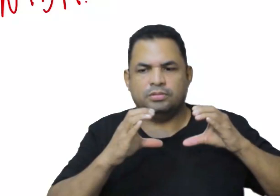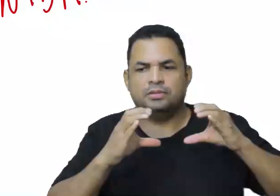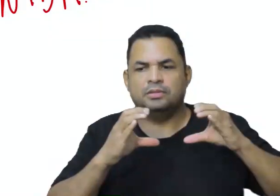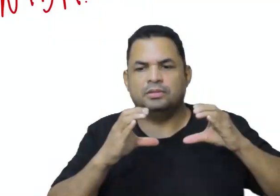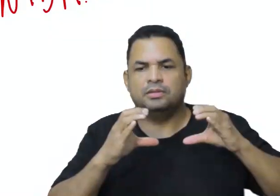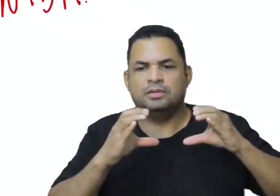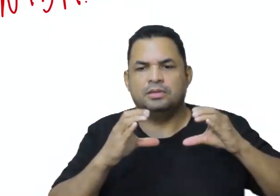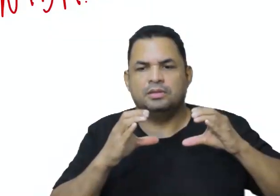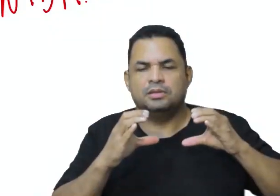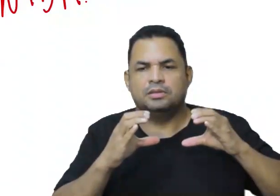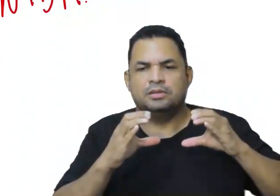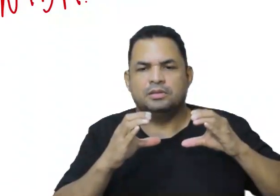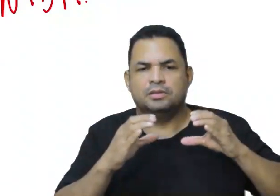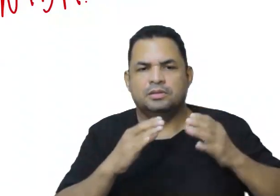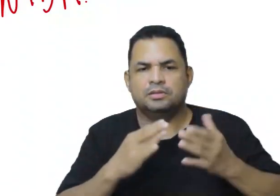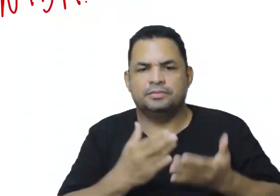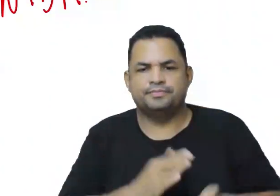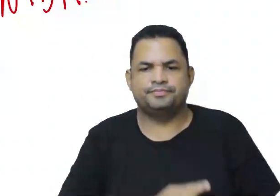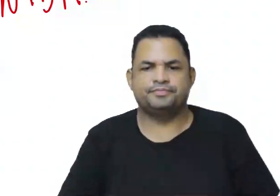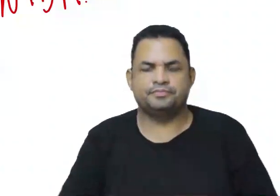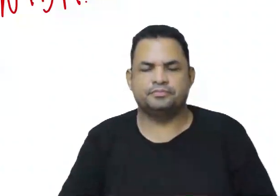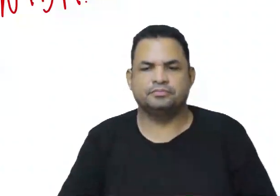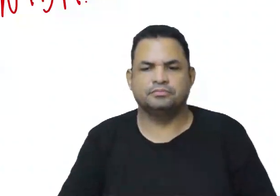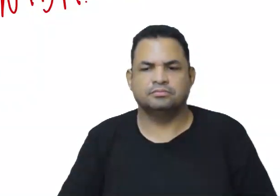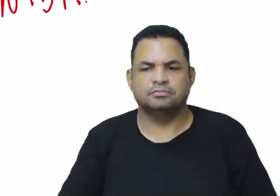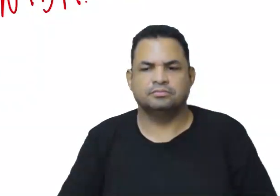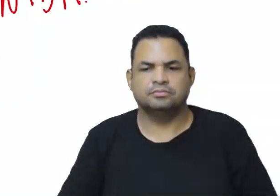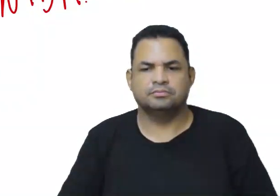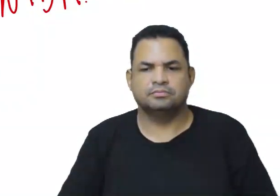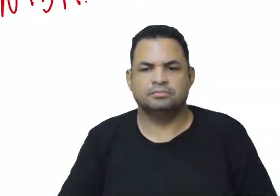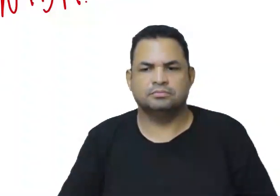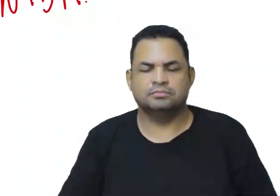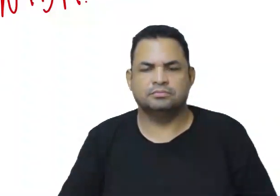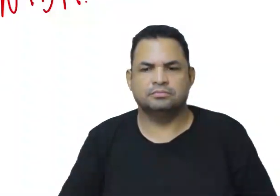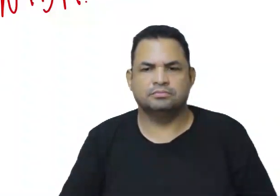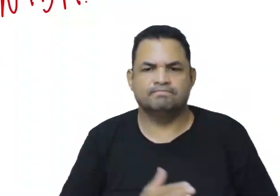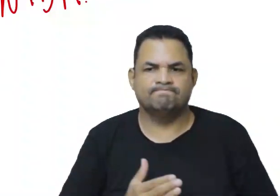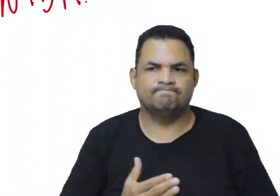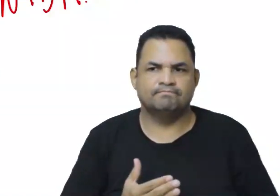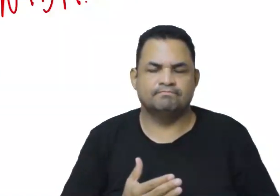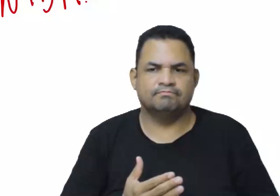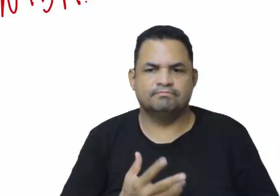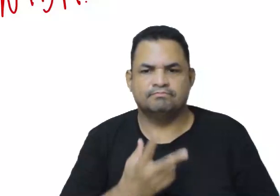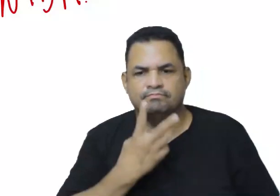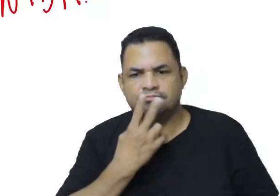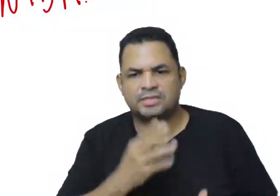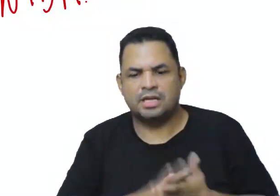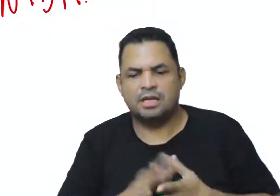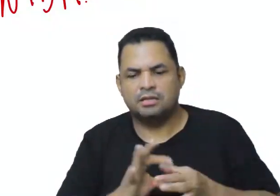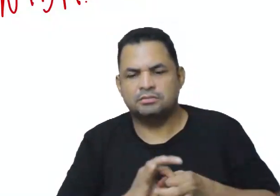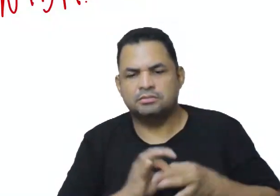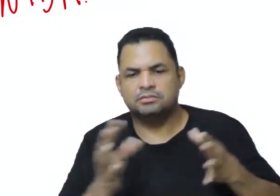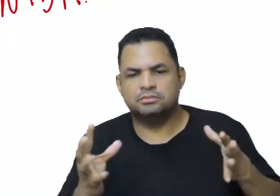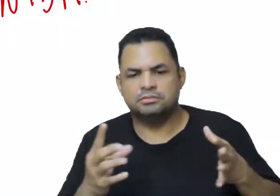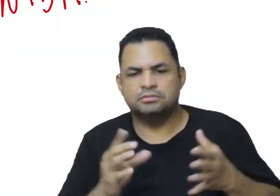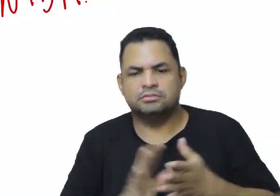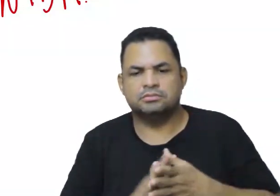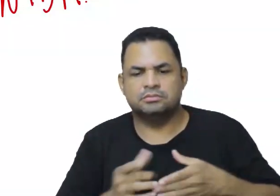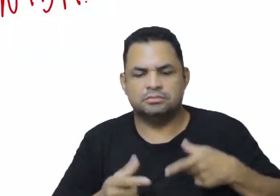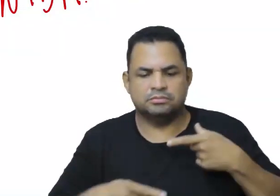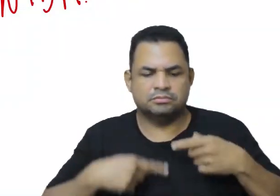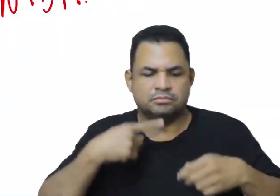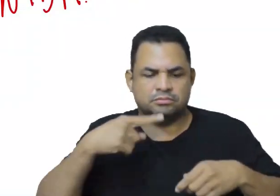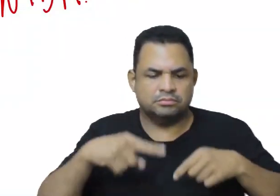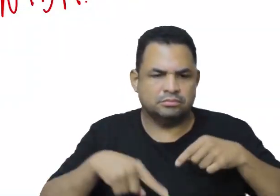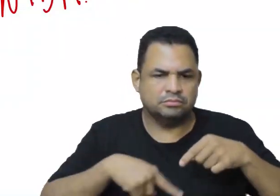vai vindo ali, digamos assim, livre, né? Pelo útero, vem